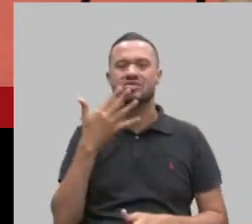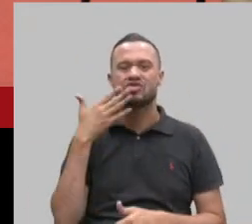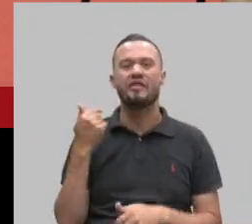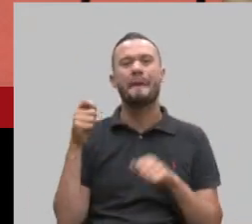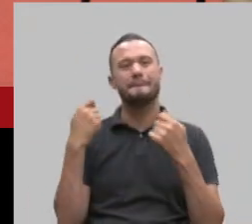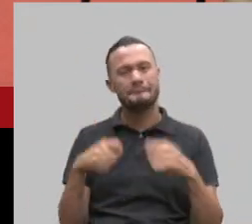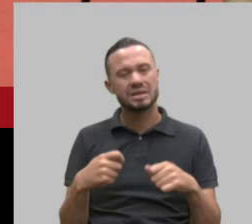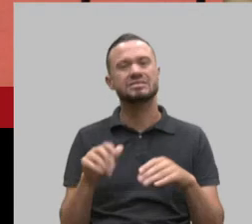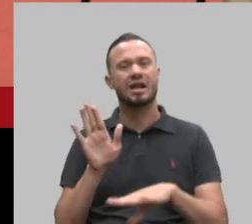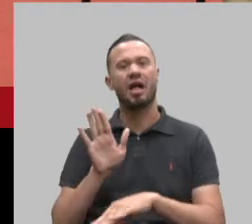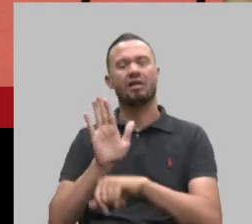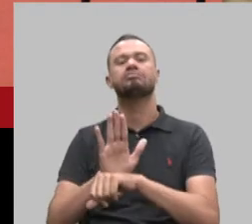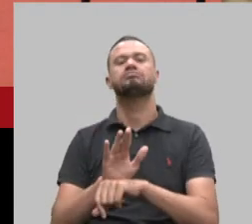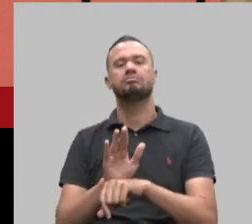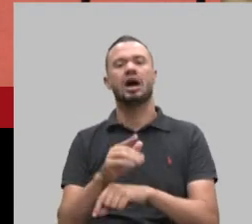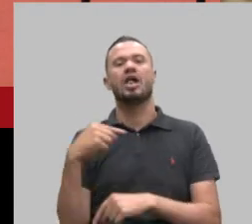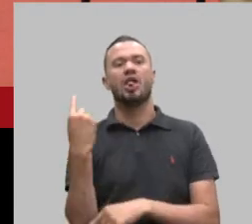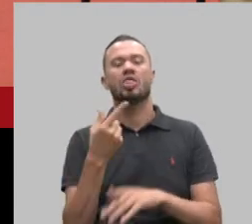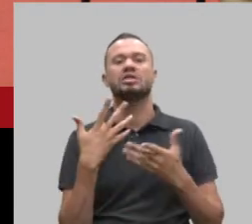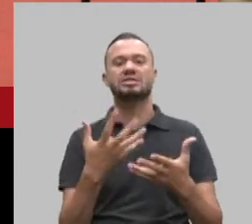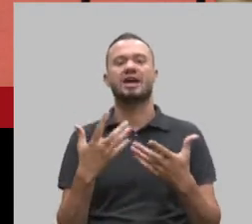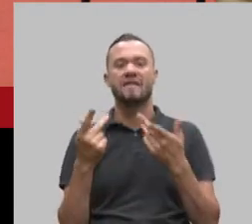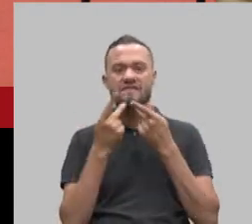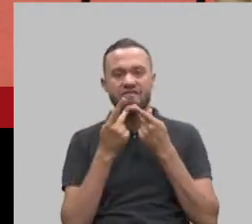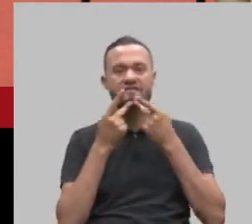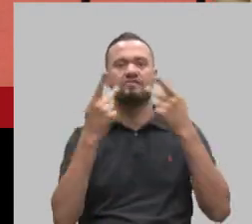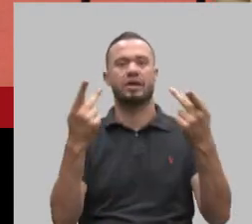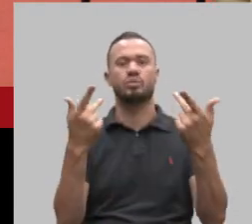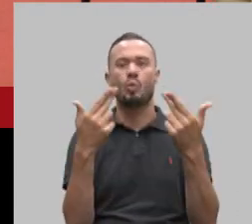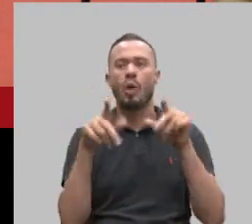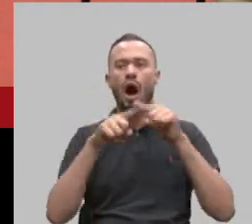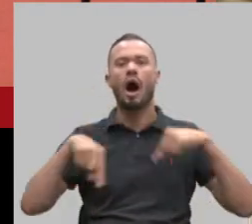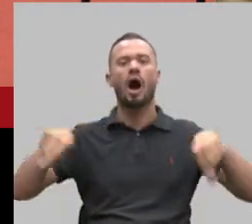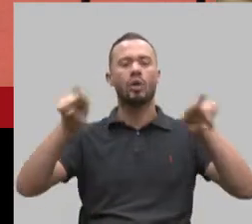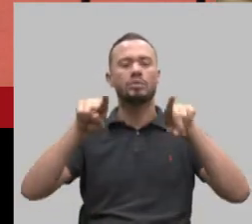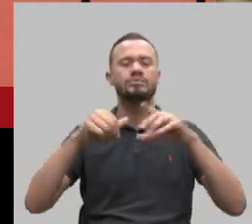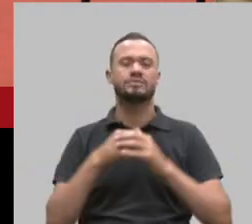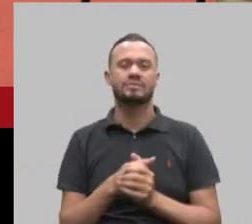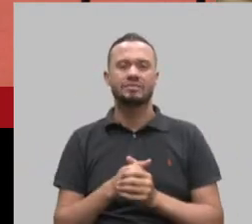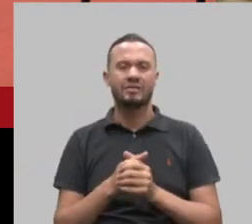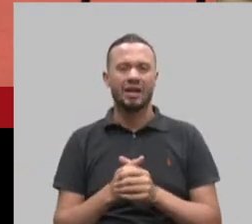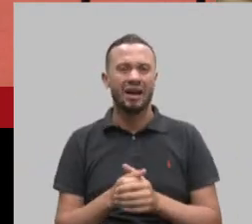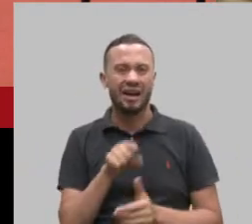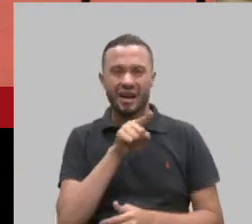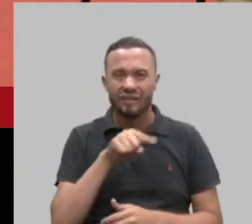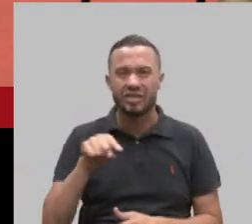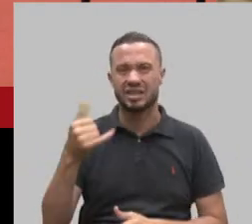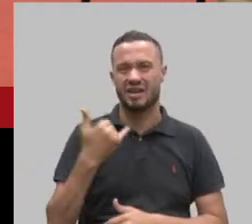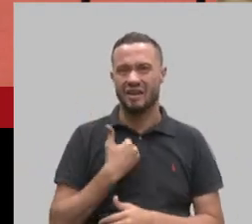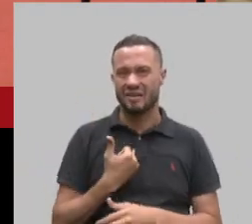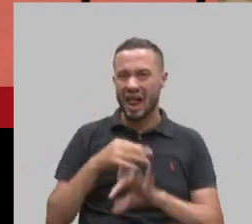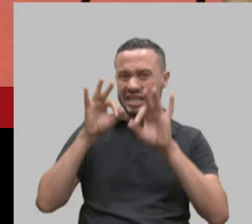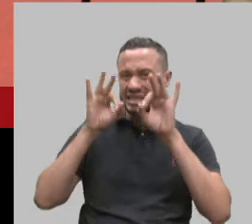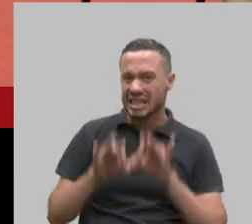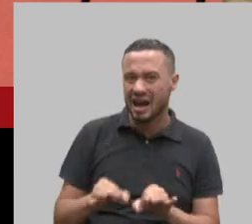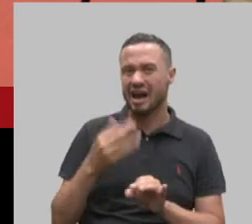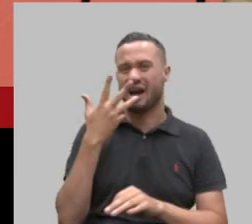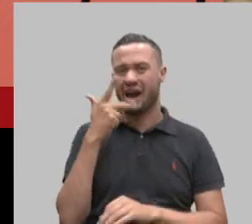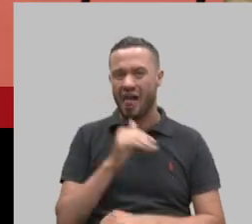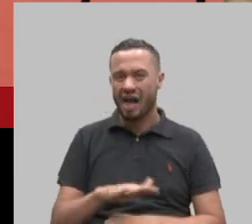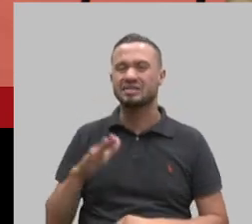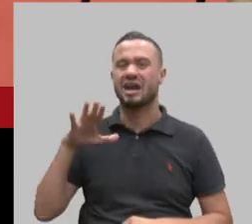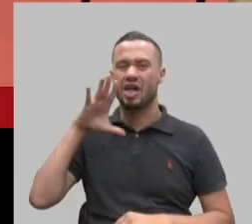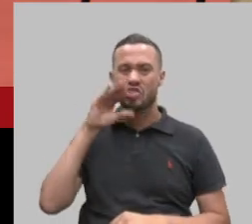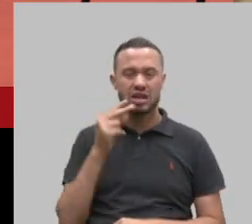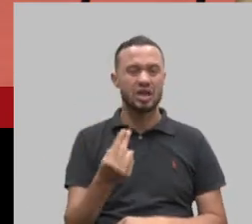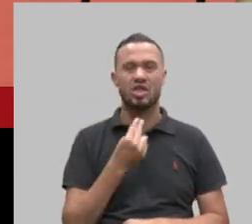para isso para dar voz para para elas e como que vocês me dizem que isso é correto uma criança ou um adolescente não poder participar de uma